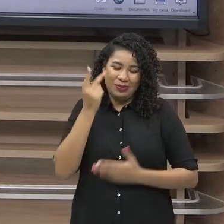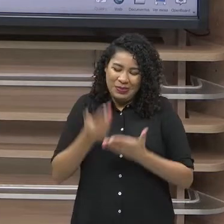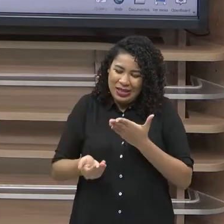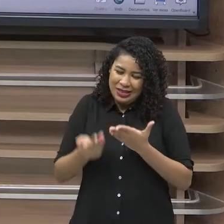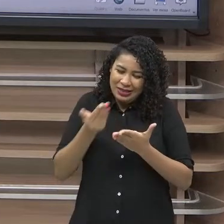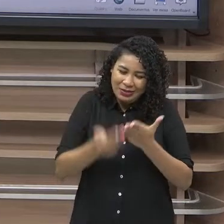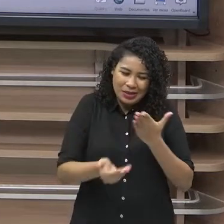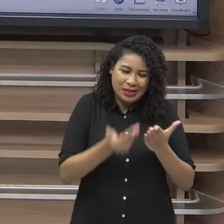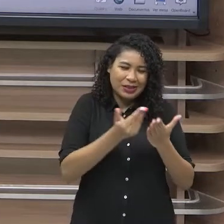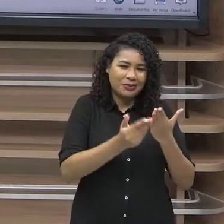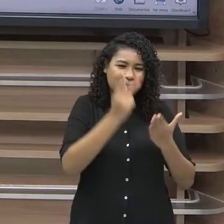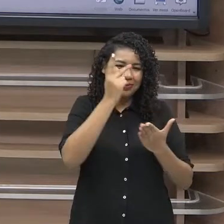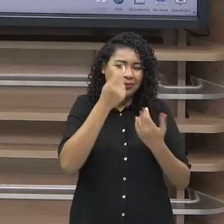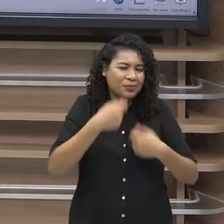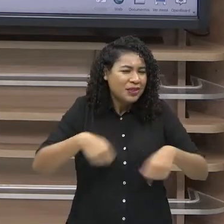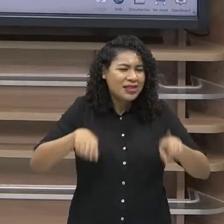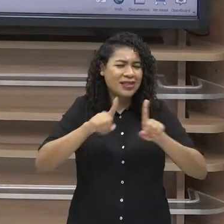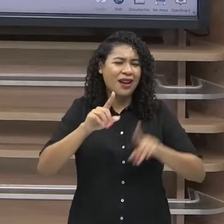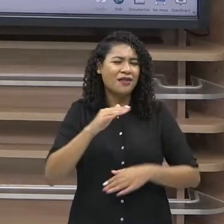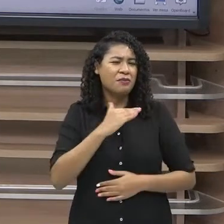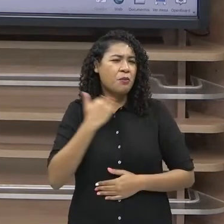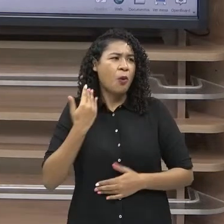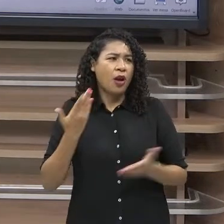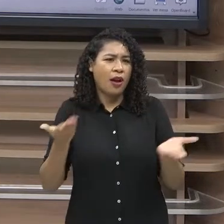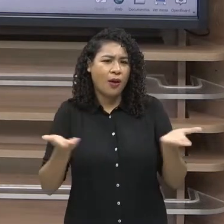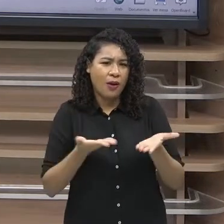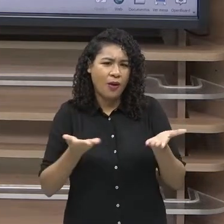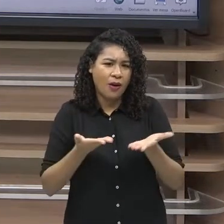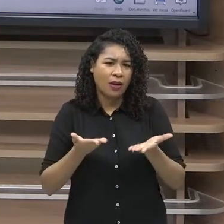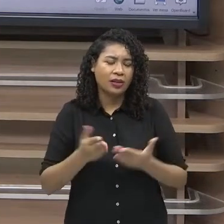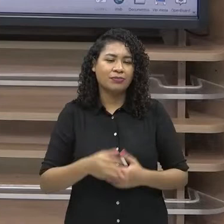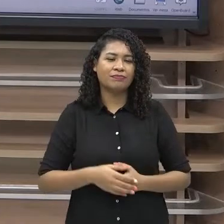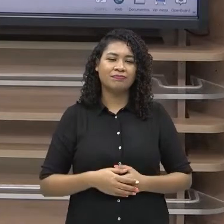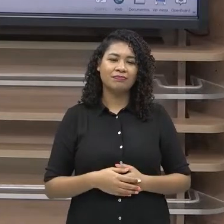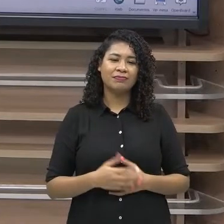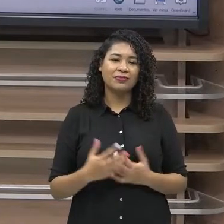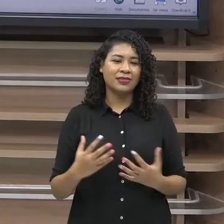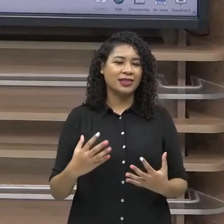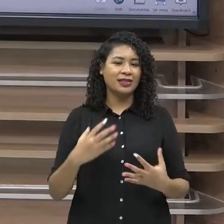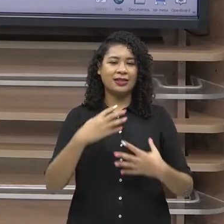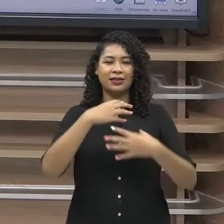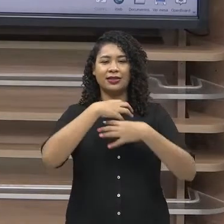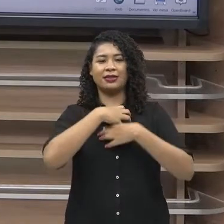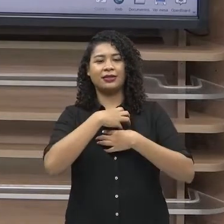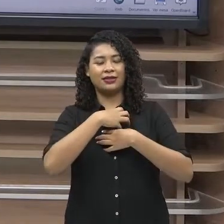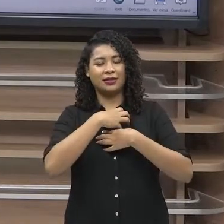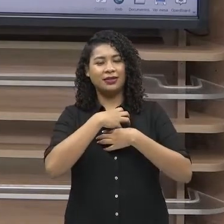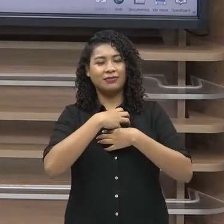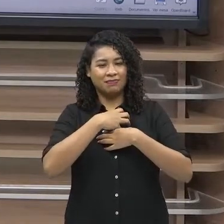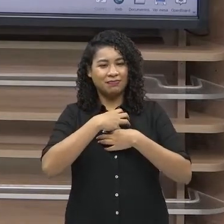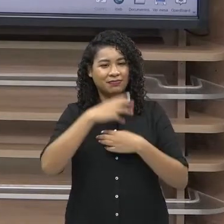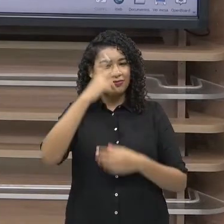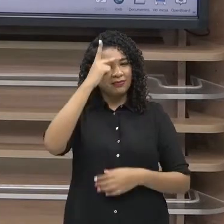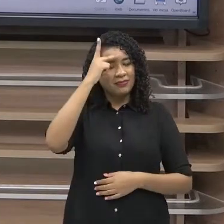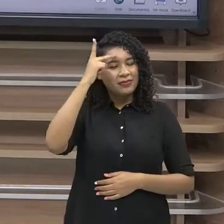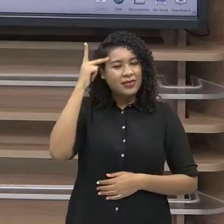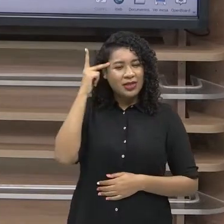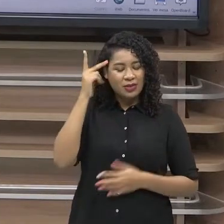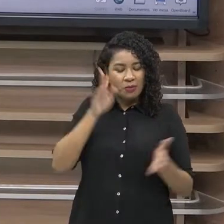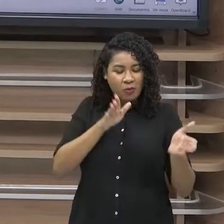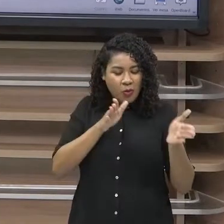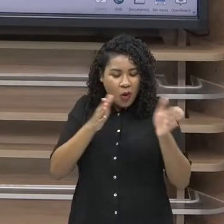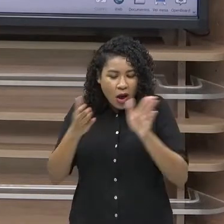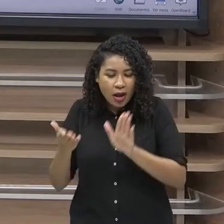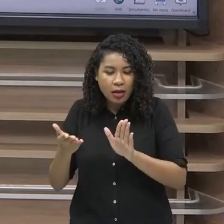vida. E diante da perca desse ente querido, que eu, por sinal, respeito